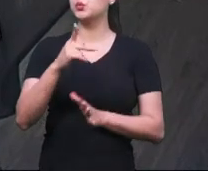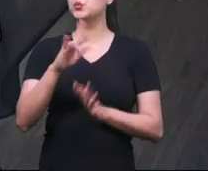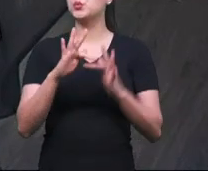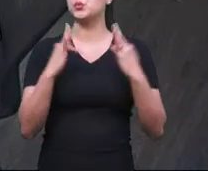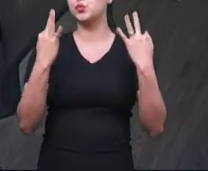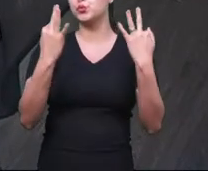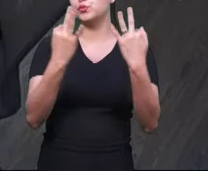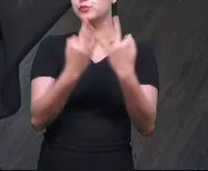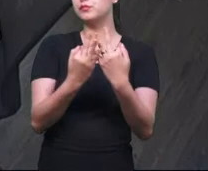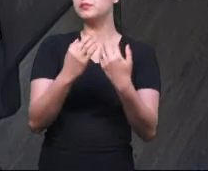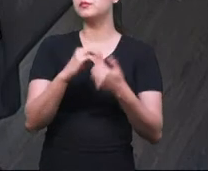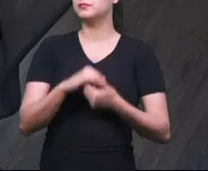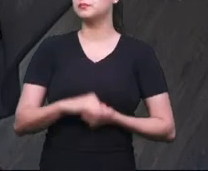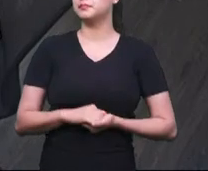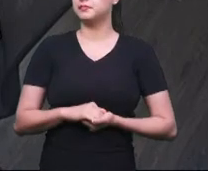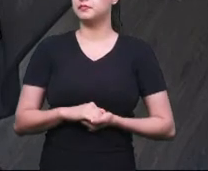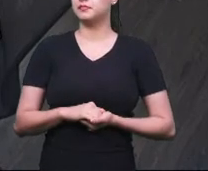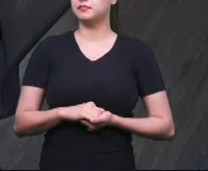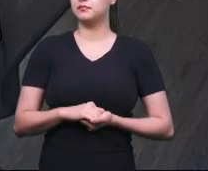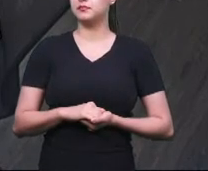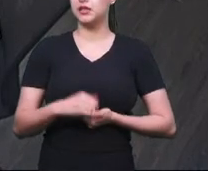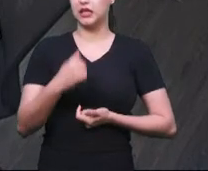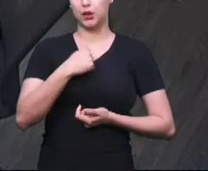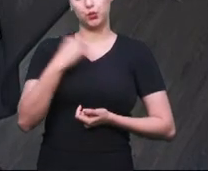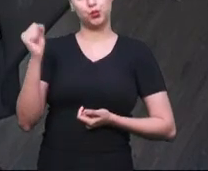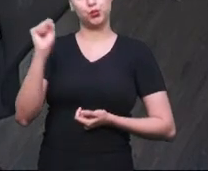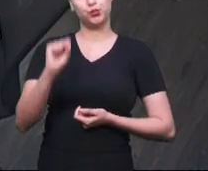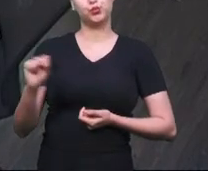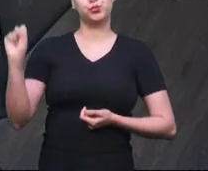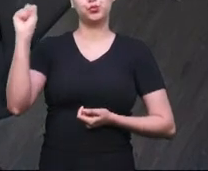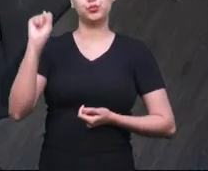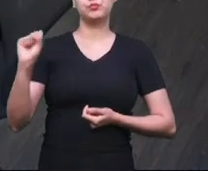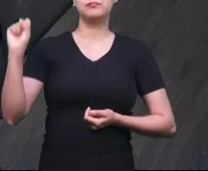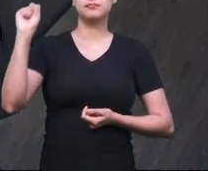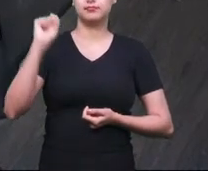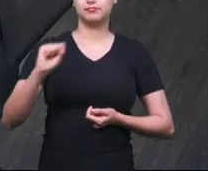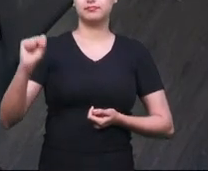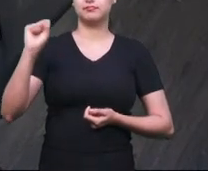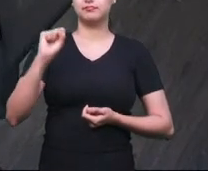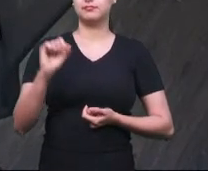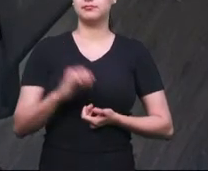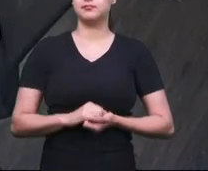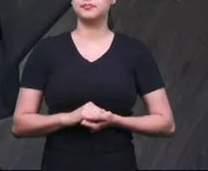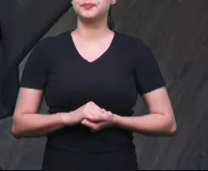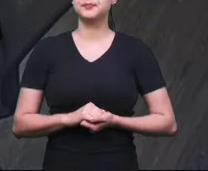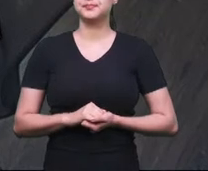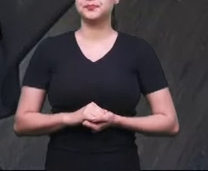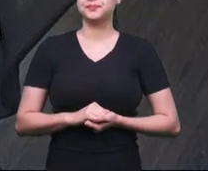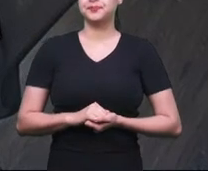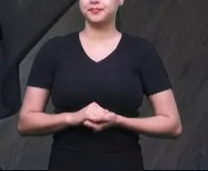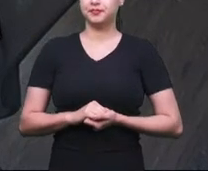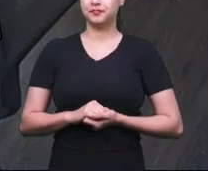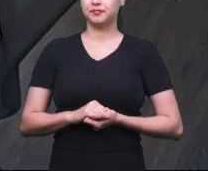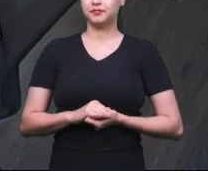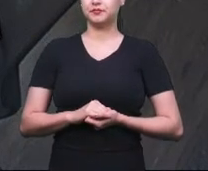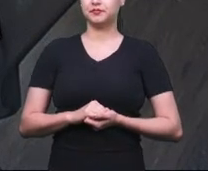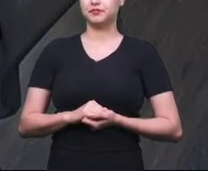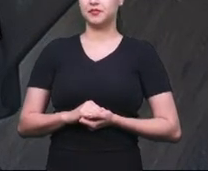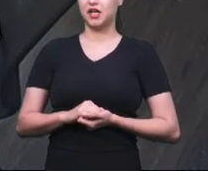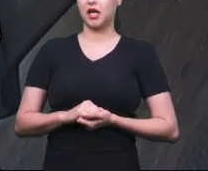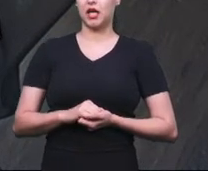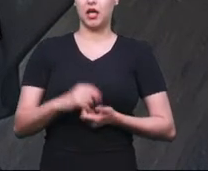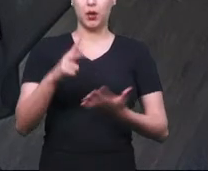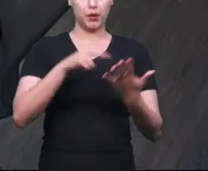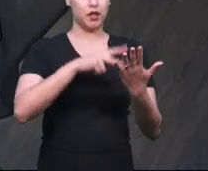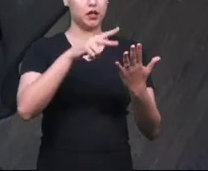Carlos Oliveira? Eu era solteiro, né? Na época era solteiro. Aí eu li aquele verso bíblico,